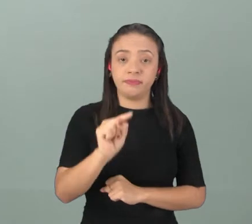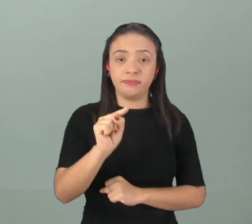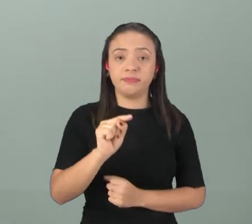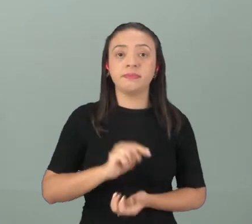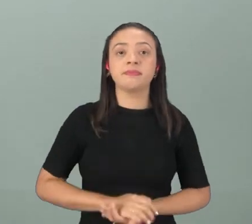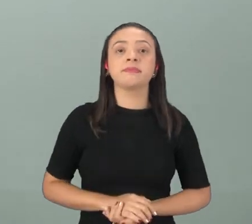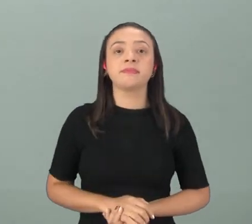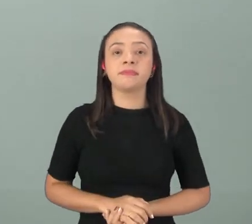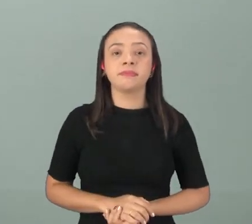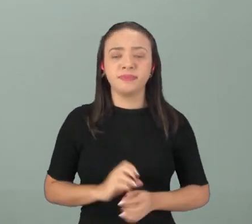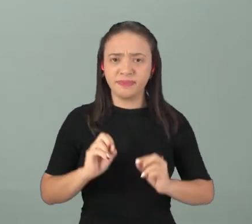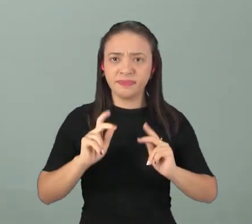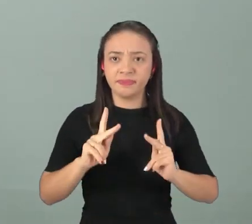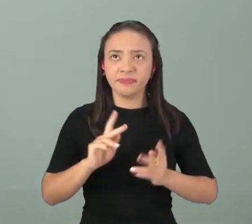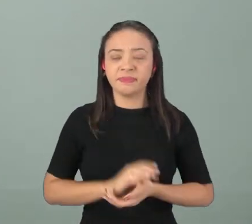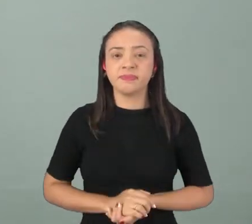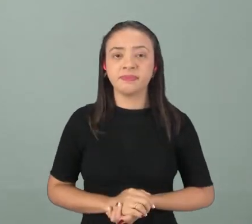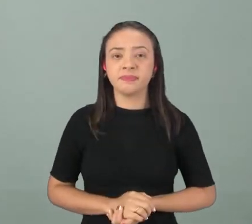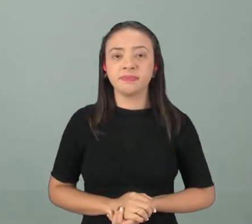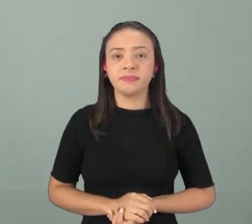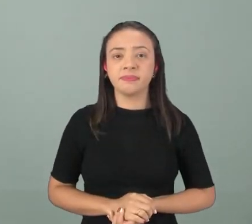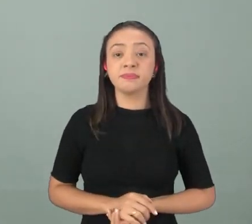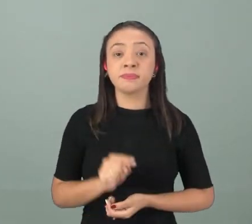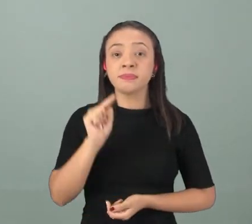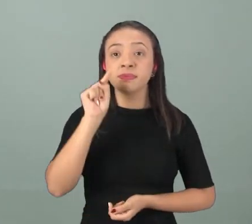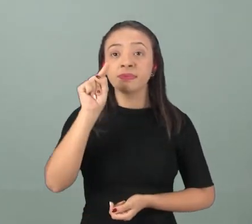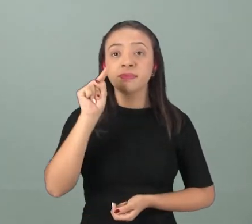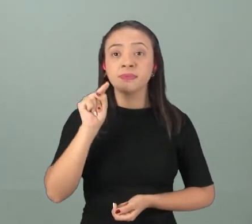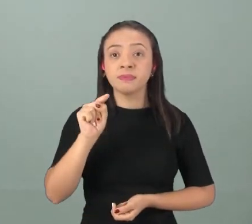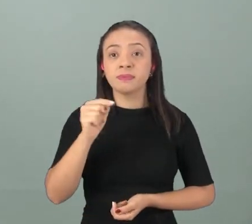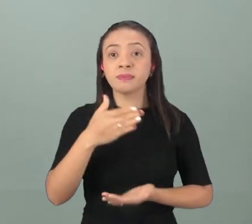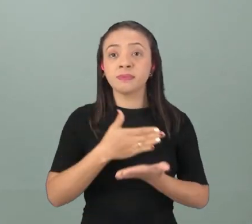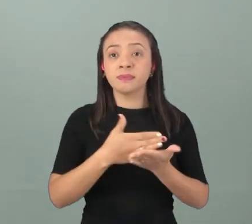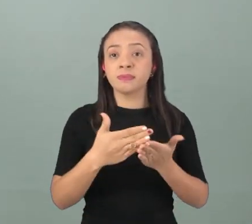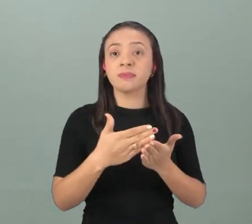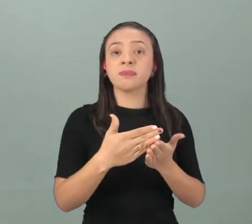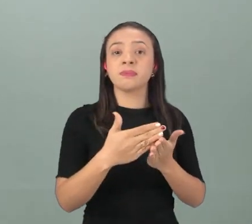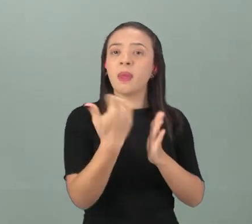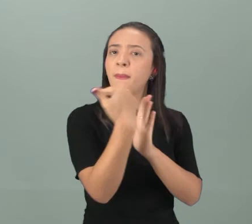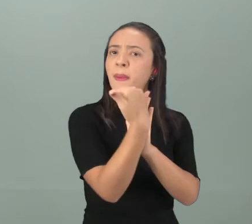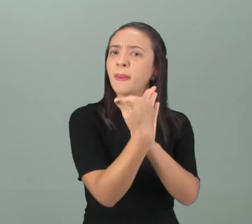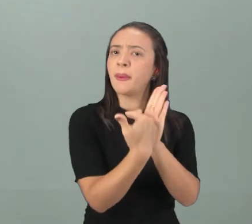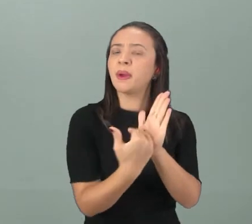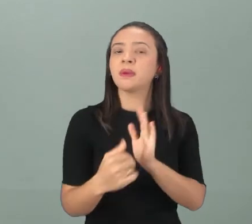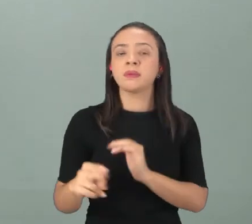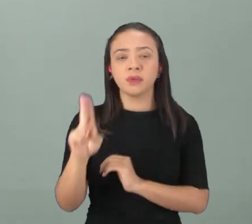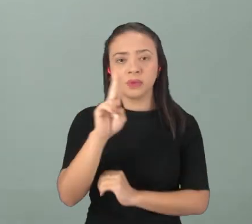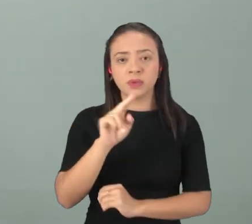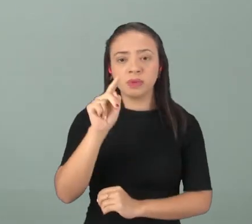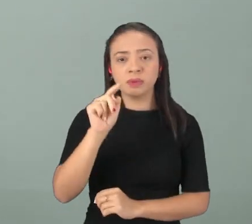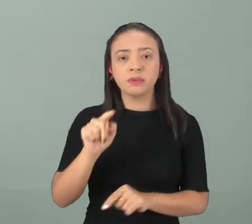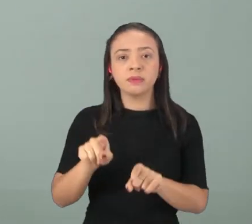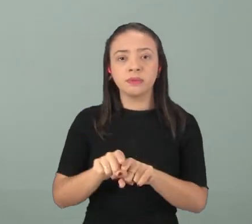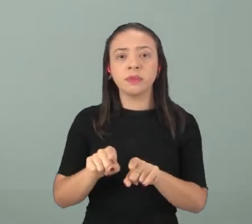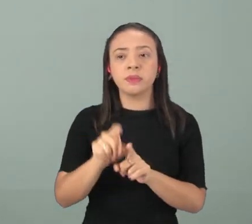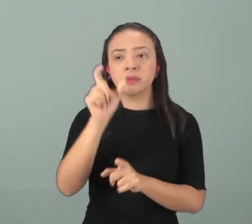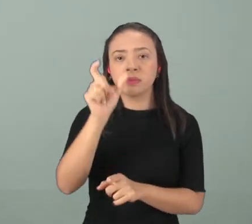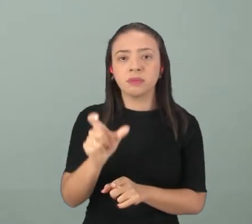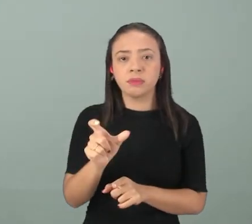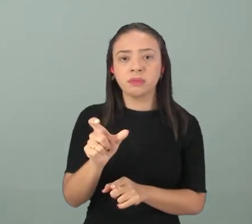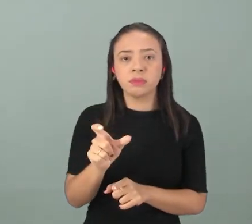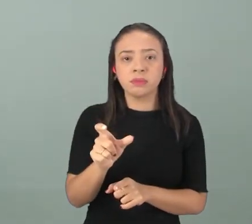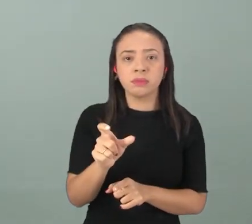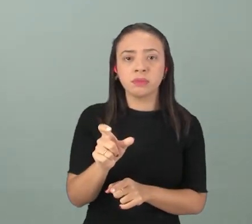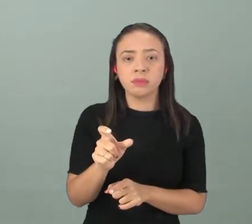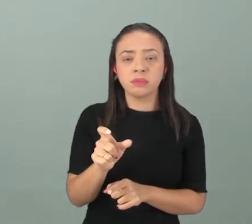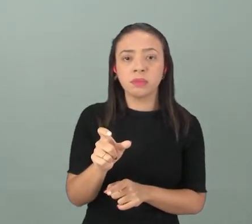interrogação, ok? 2 pontos, como eu falei, ó, no início da minha lista aqui eu usei 2 pontos, ou então no personagem. A cigarra